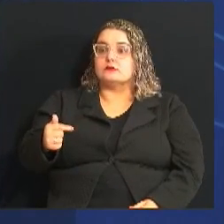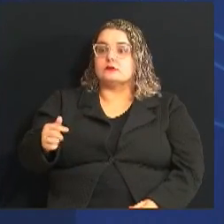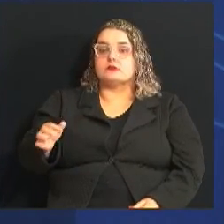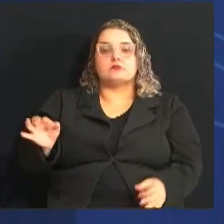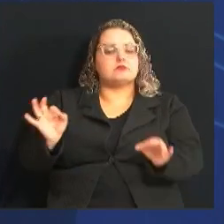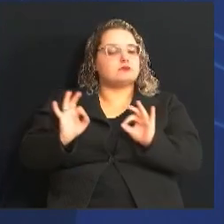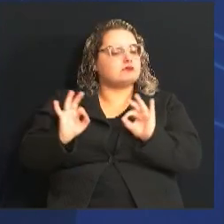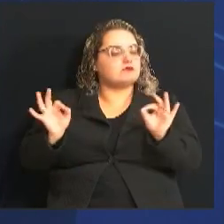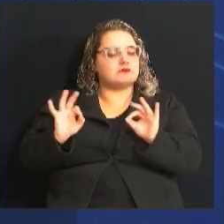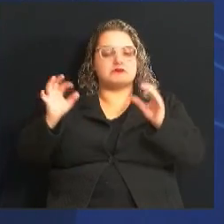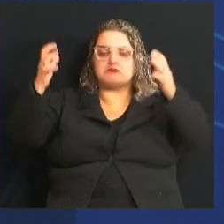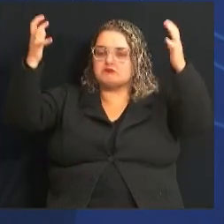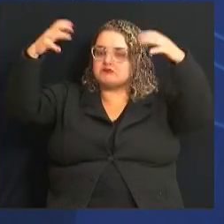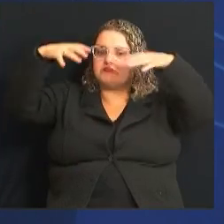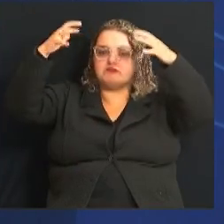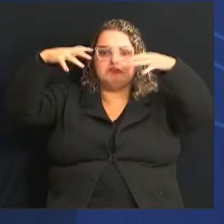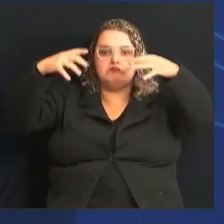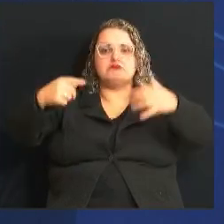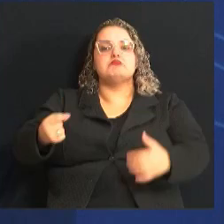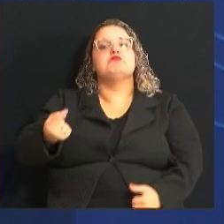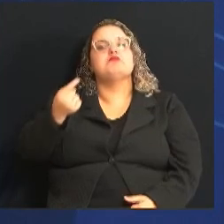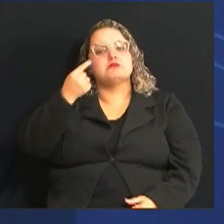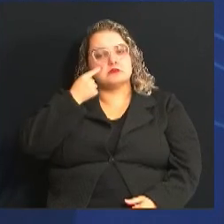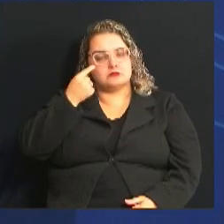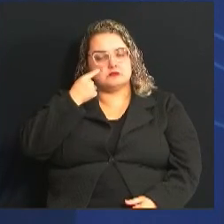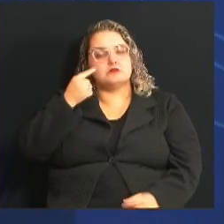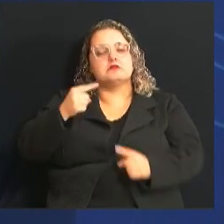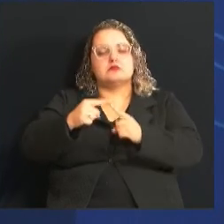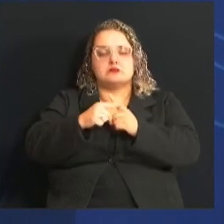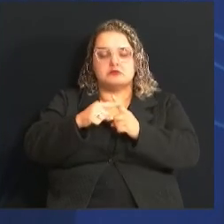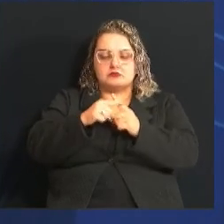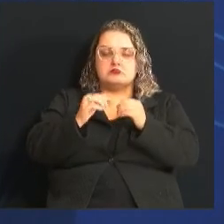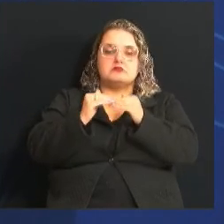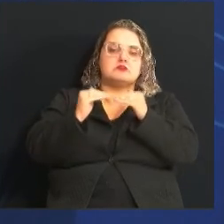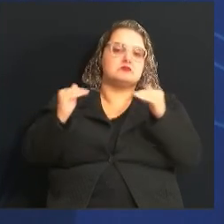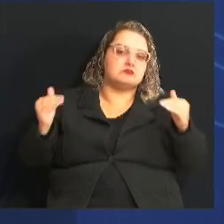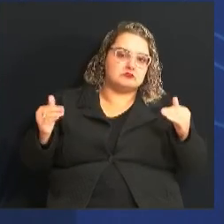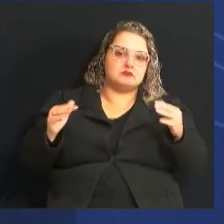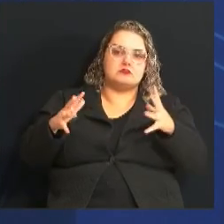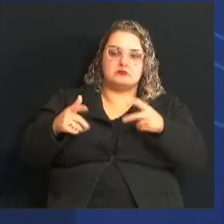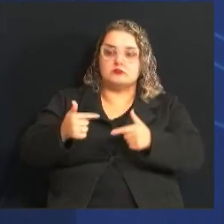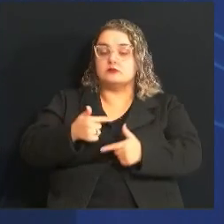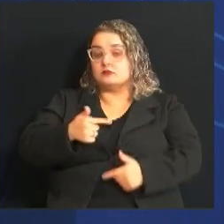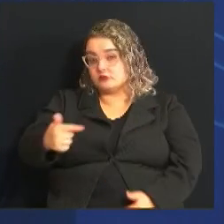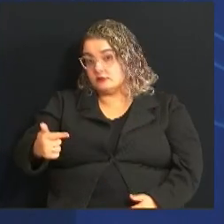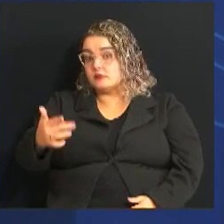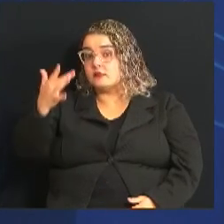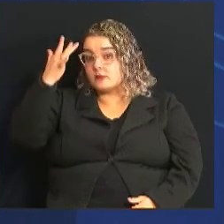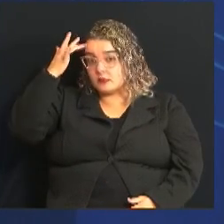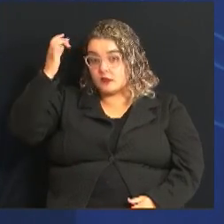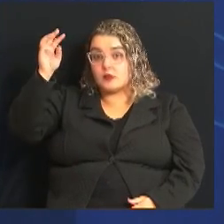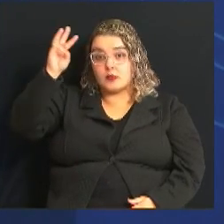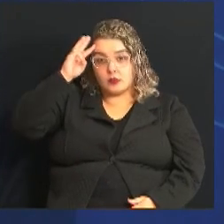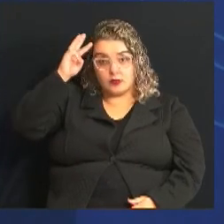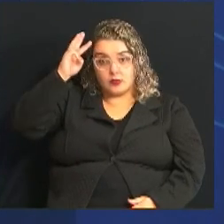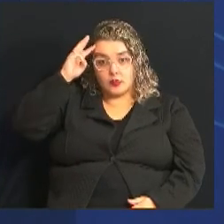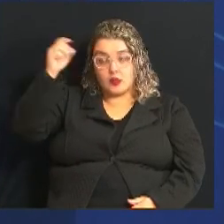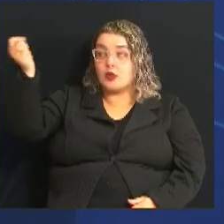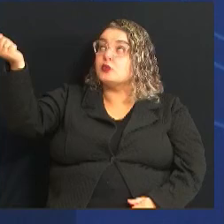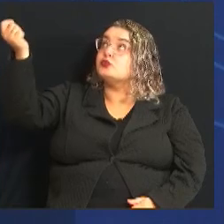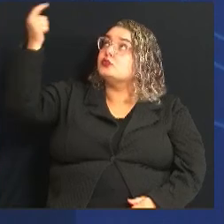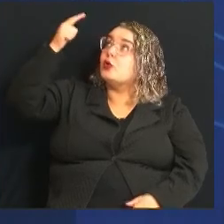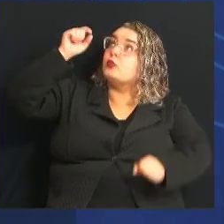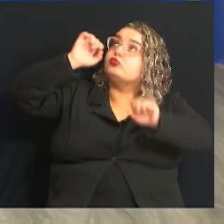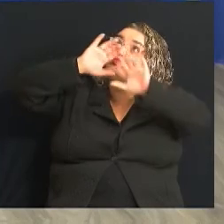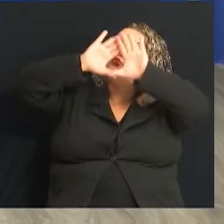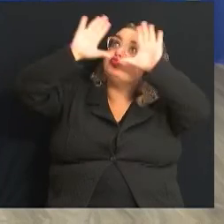tem previsão de chuva, então tempo estável durante toda esta semana. Para amanhã, terça-feira, sol, tempo aberto.